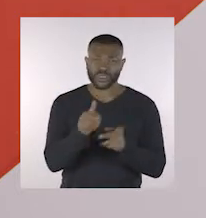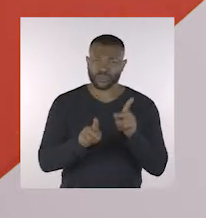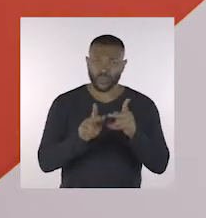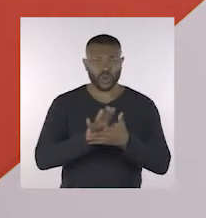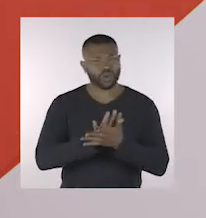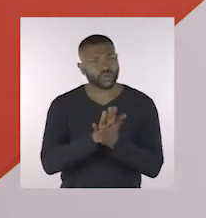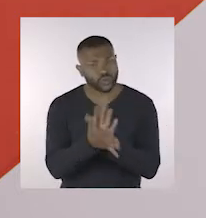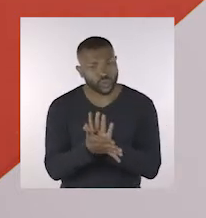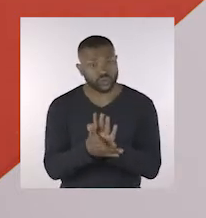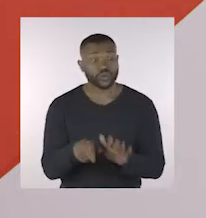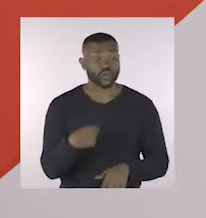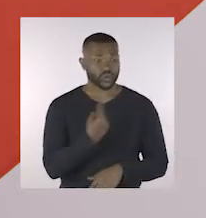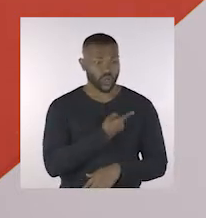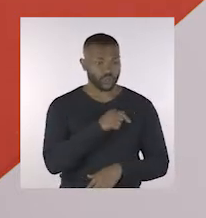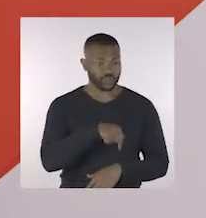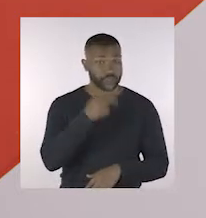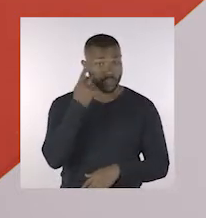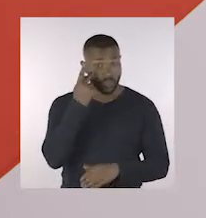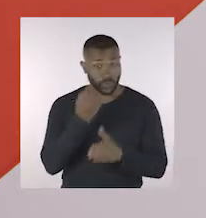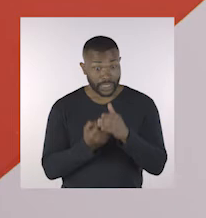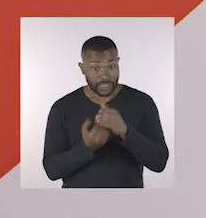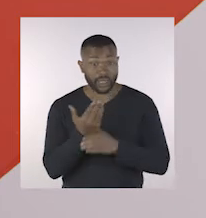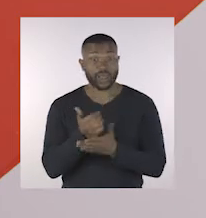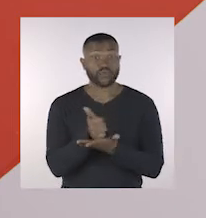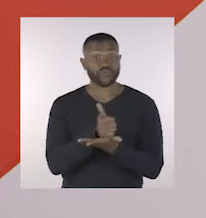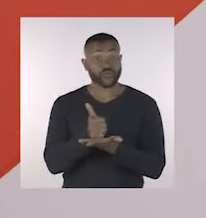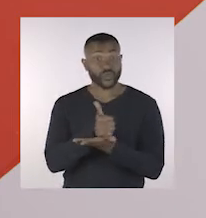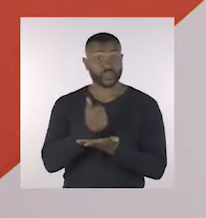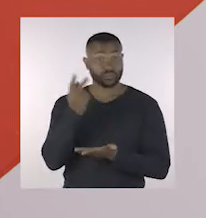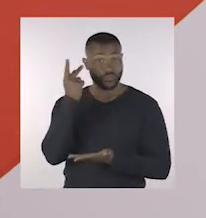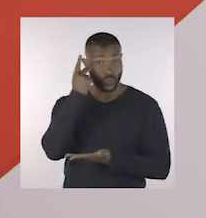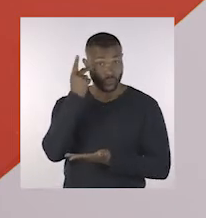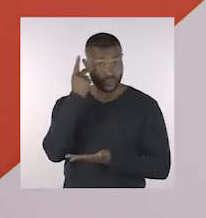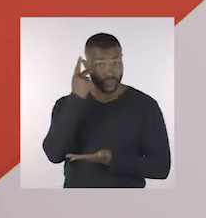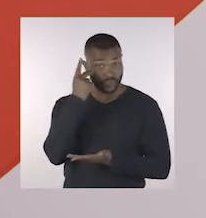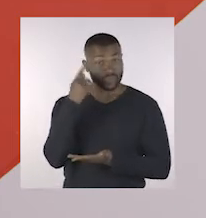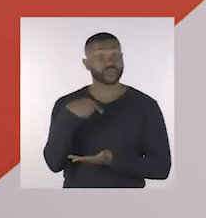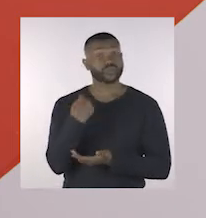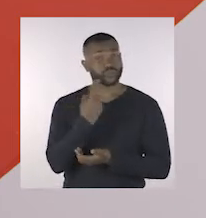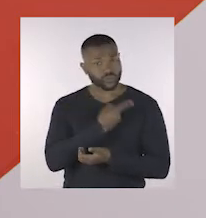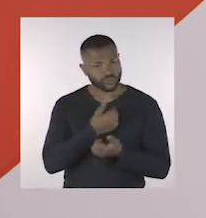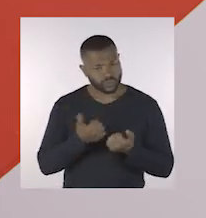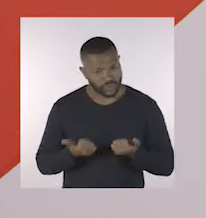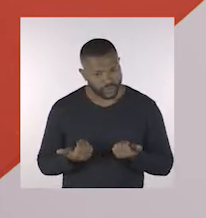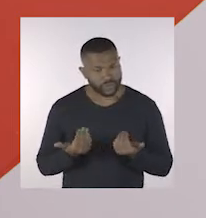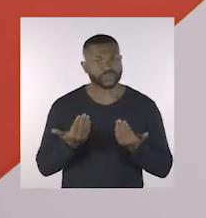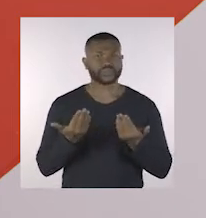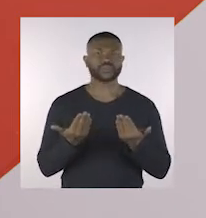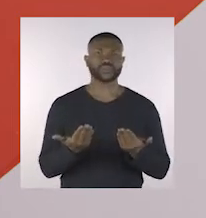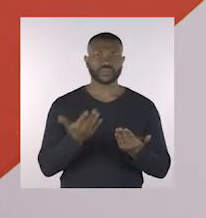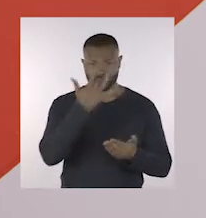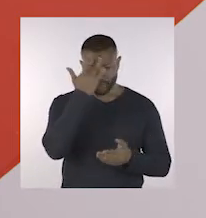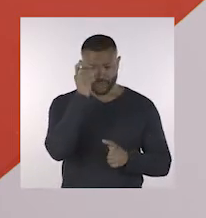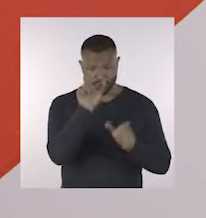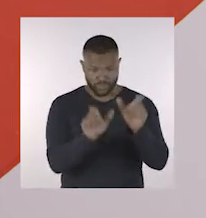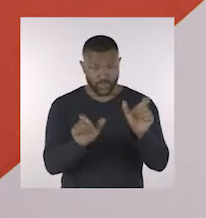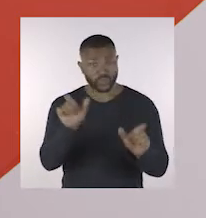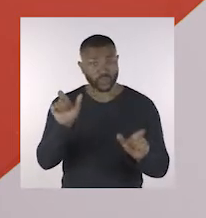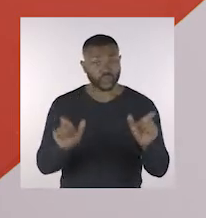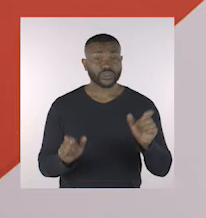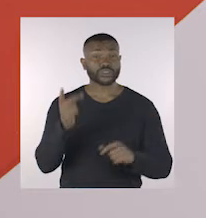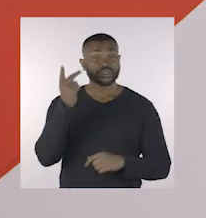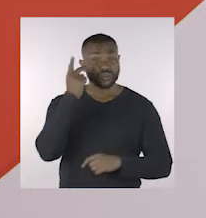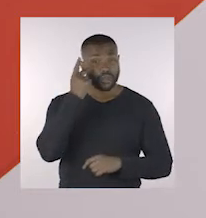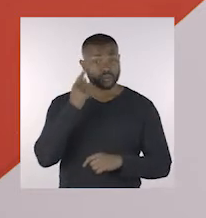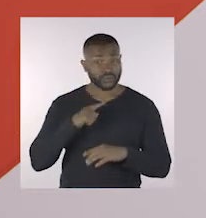tá acabando com a farmácia popular nós vamos criar a farmácia Paulistana aqui nós vamos garantir para que as